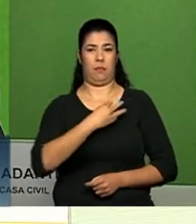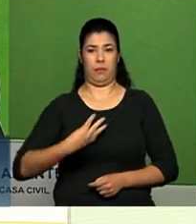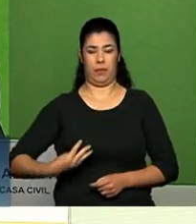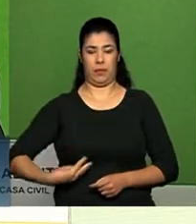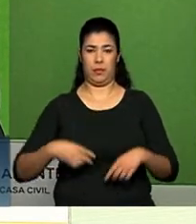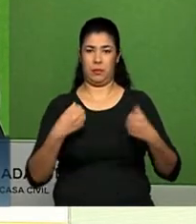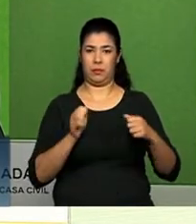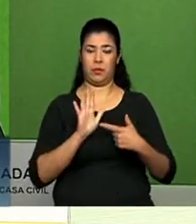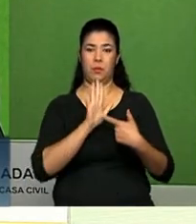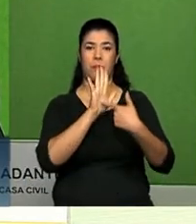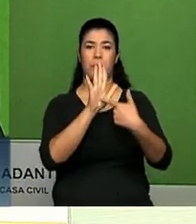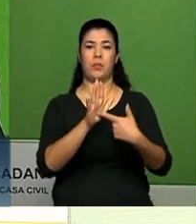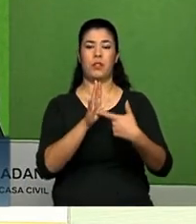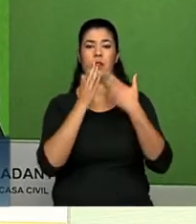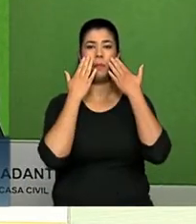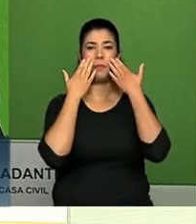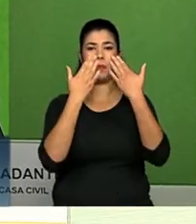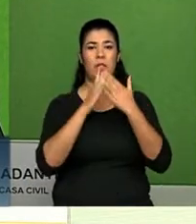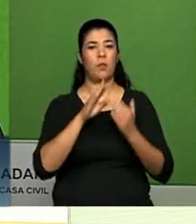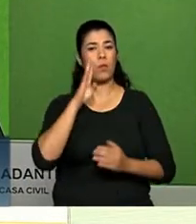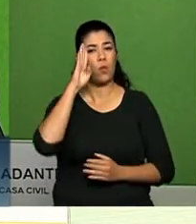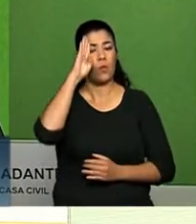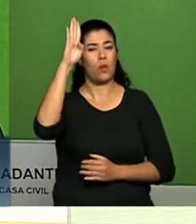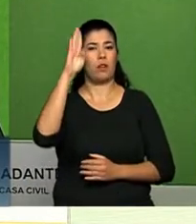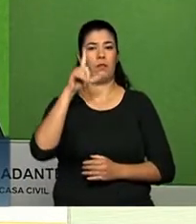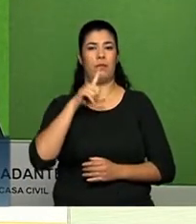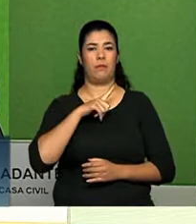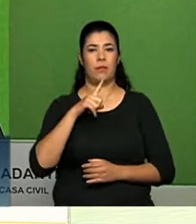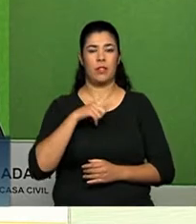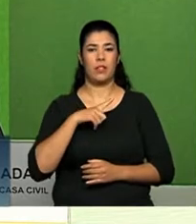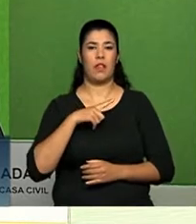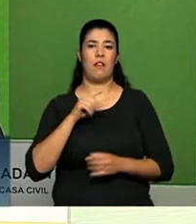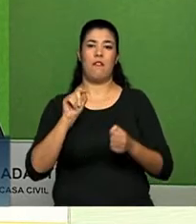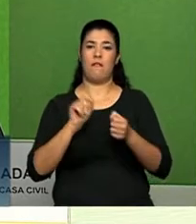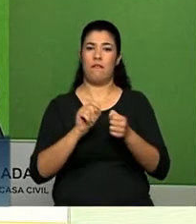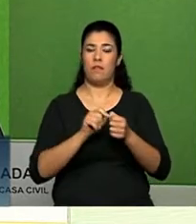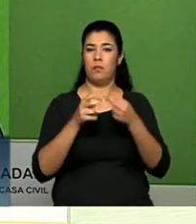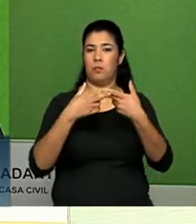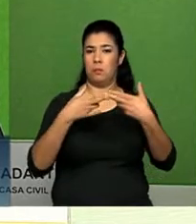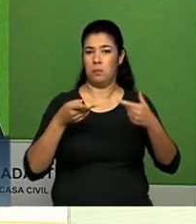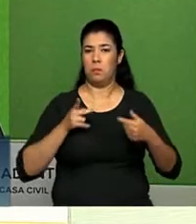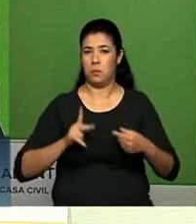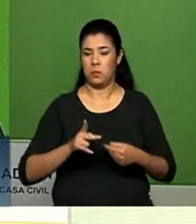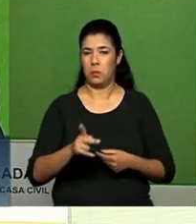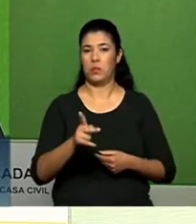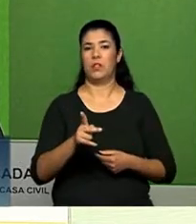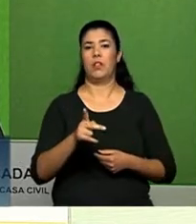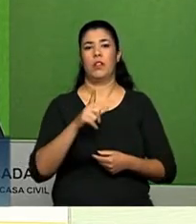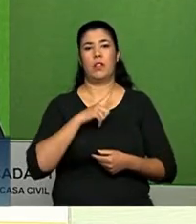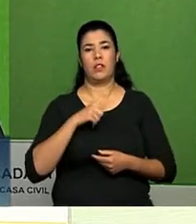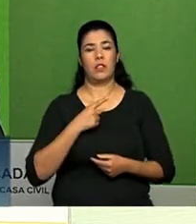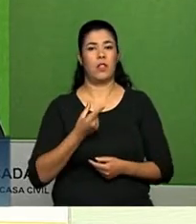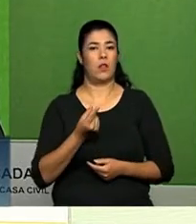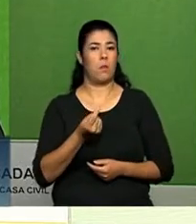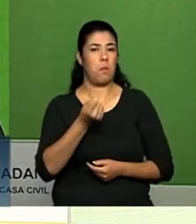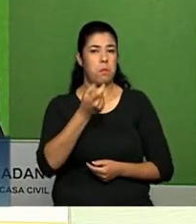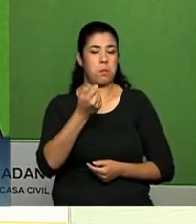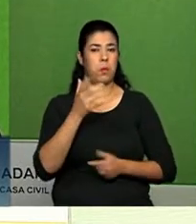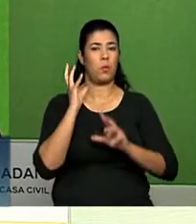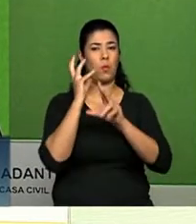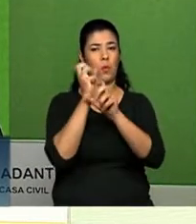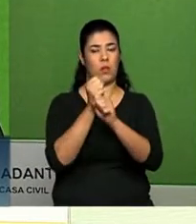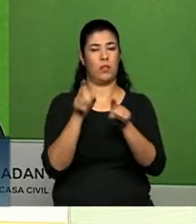suas prioridades, fazer mais com menos, estabelecer aquilo que é essencial, as